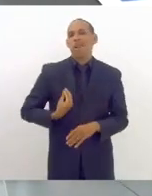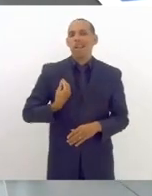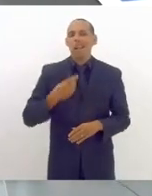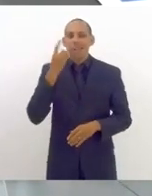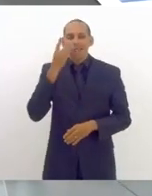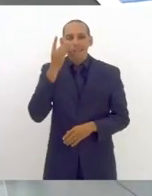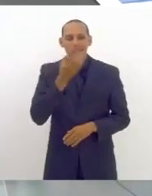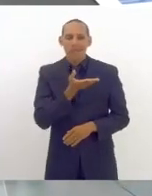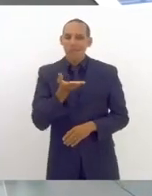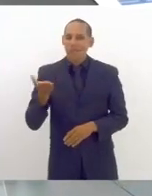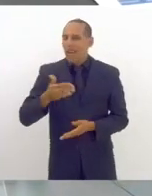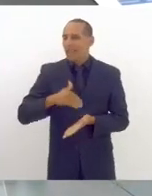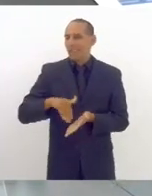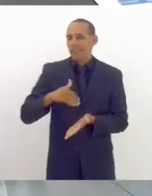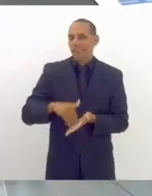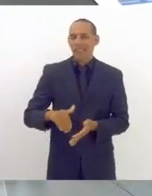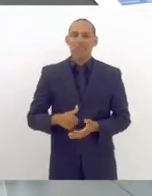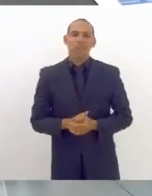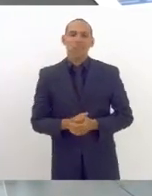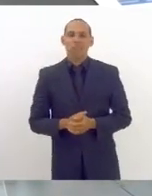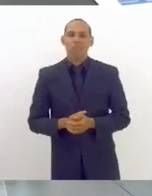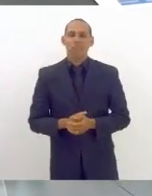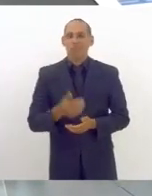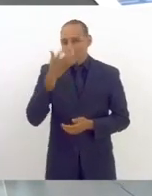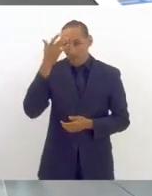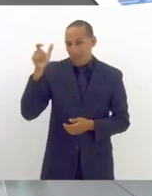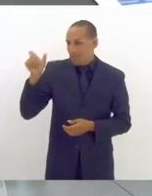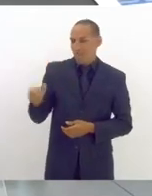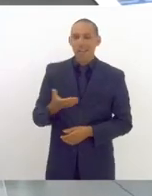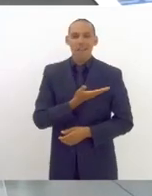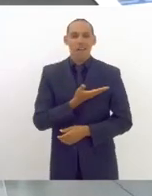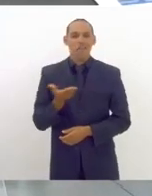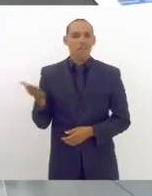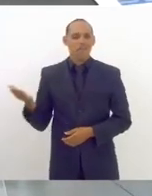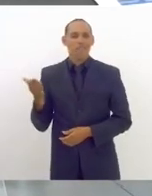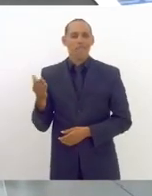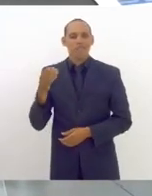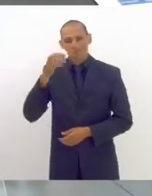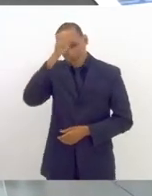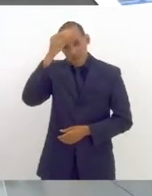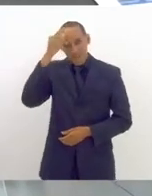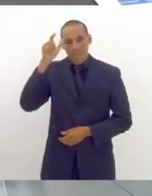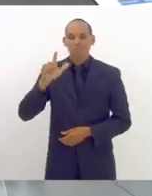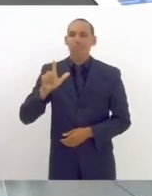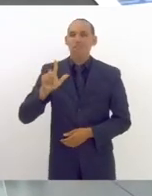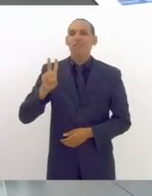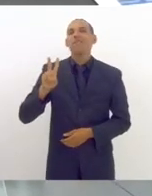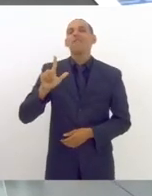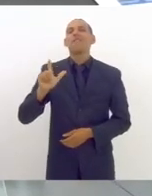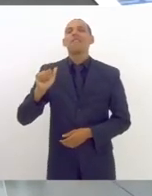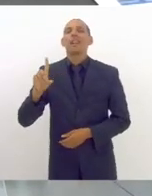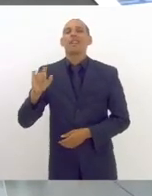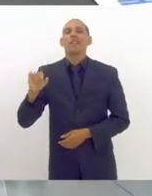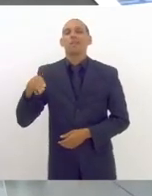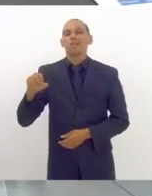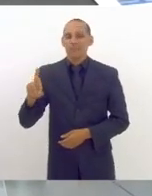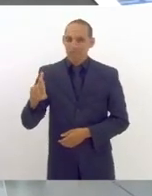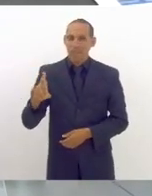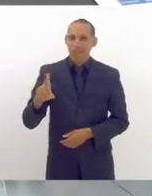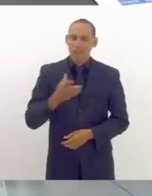os deputados secretários e na pessoa aqui do meu amigo Prefeito Wladimir cumprimentar todos os colegas